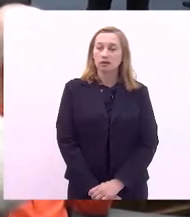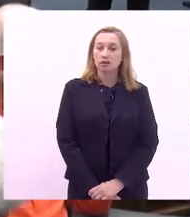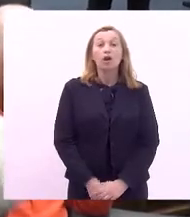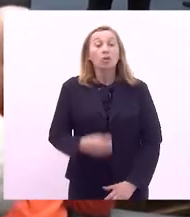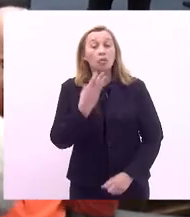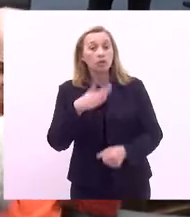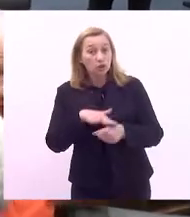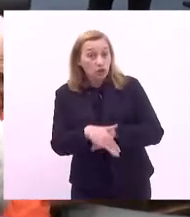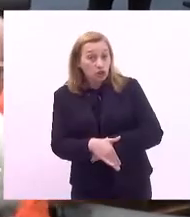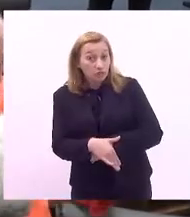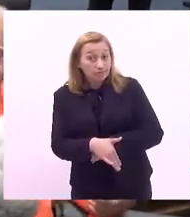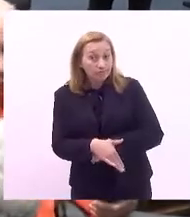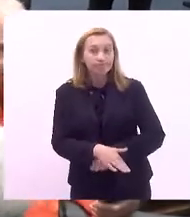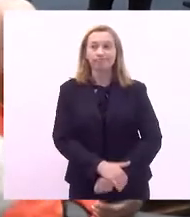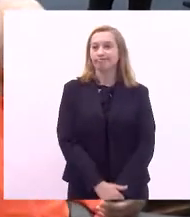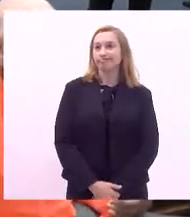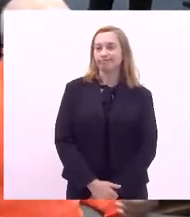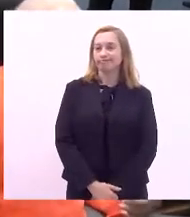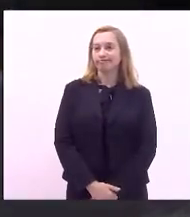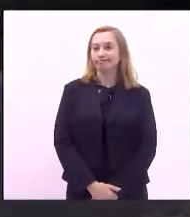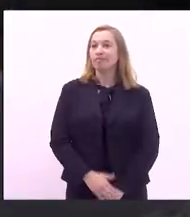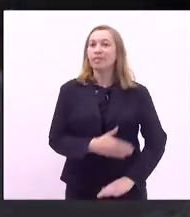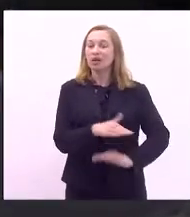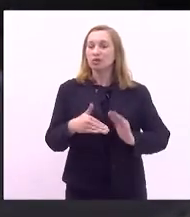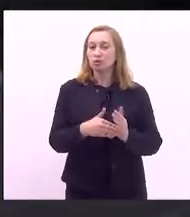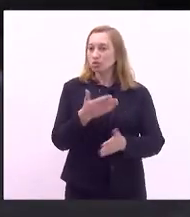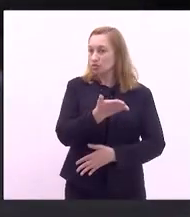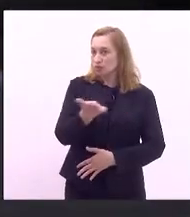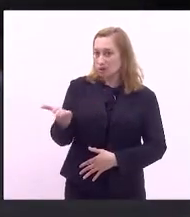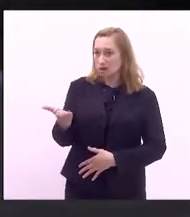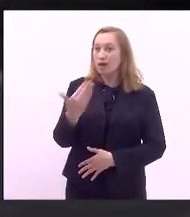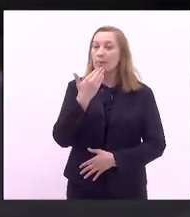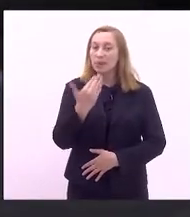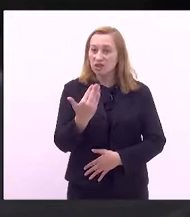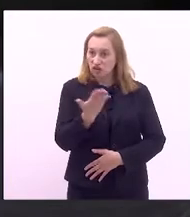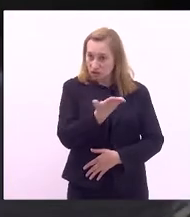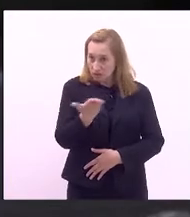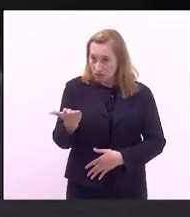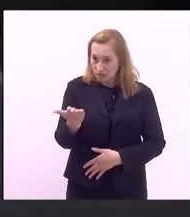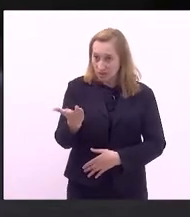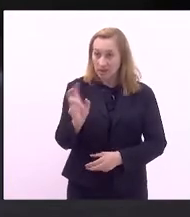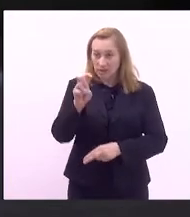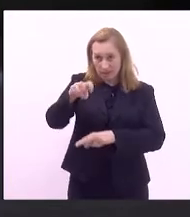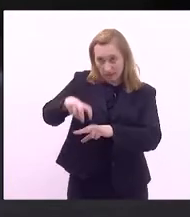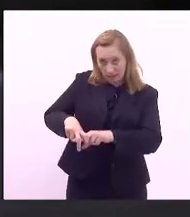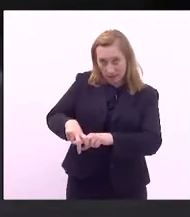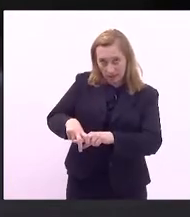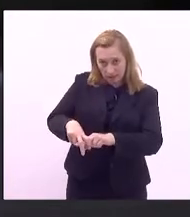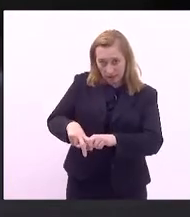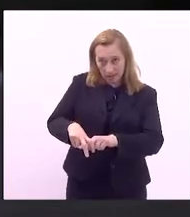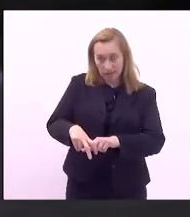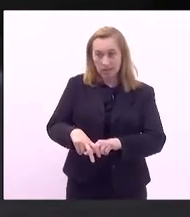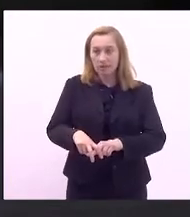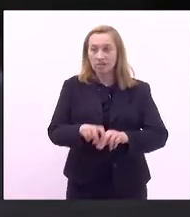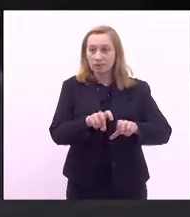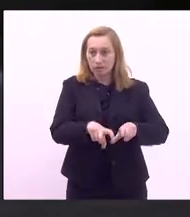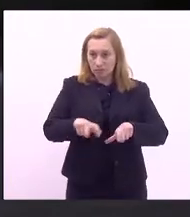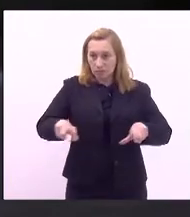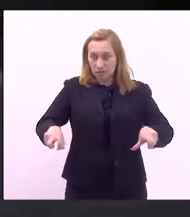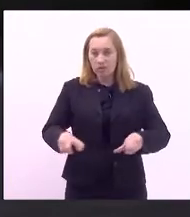Oi boa noite a todos e todas pediriam todos e todas as entrassem tomasse seus